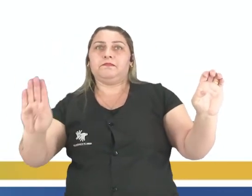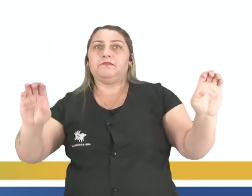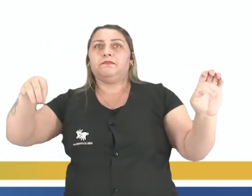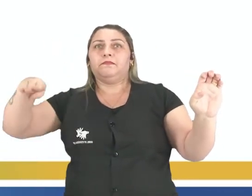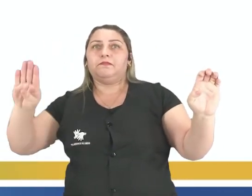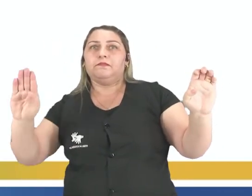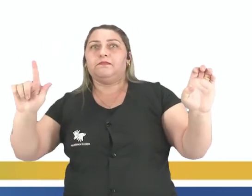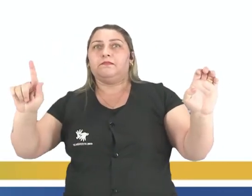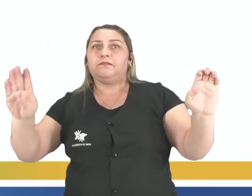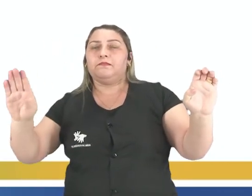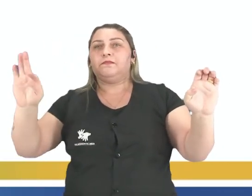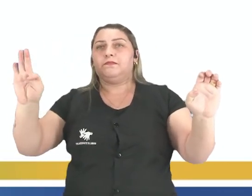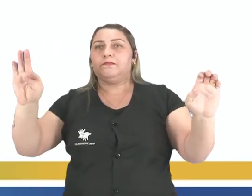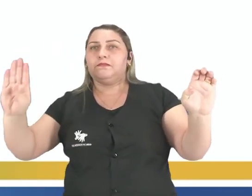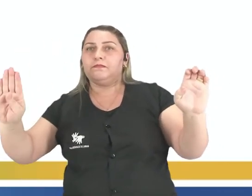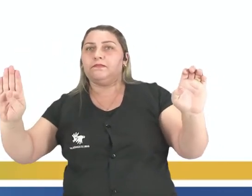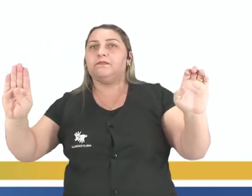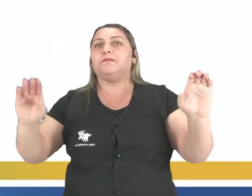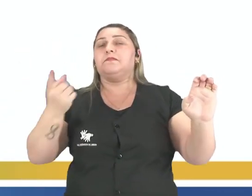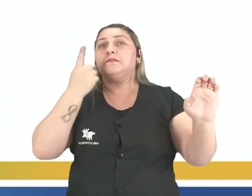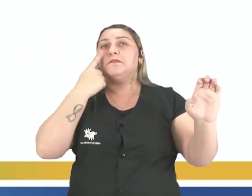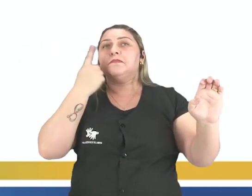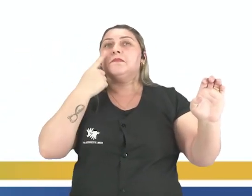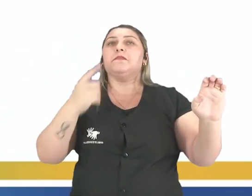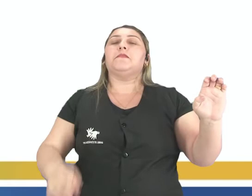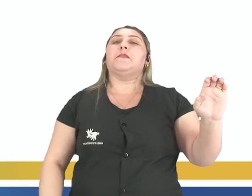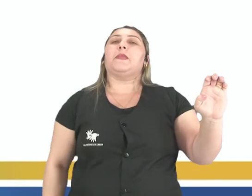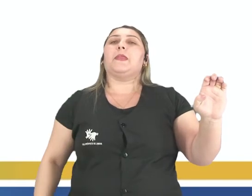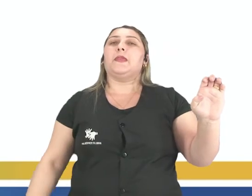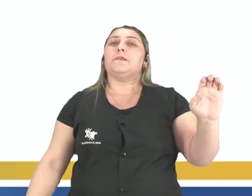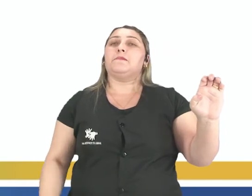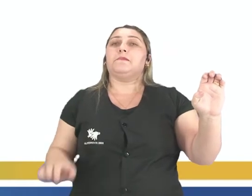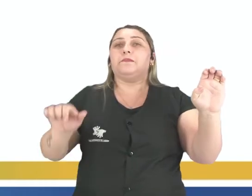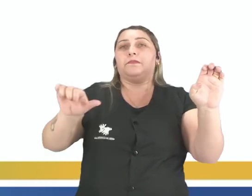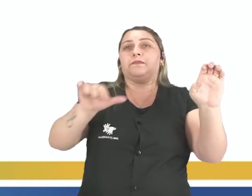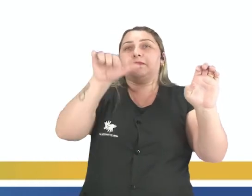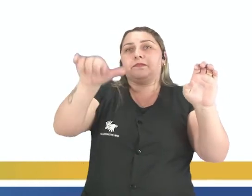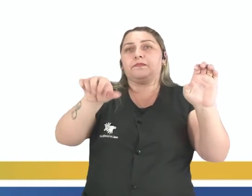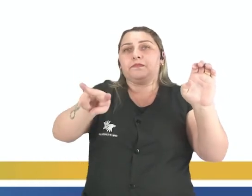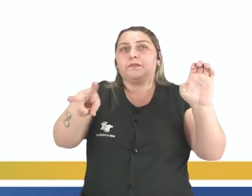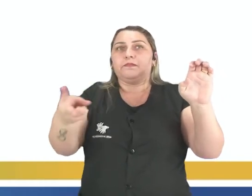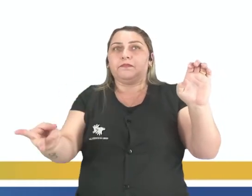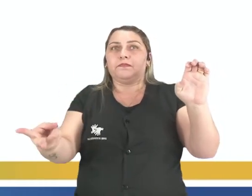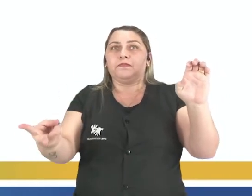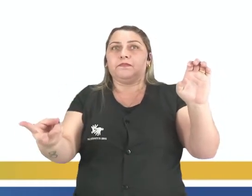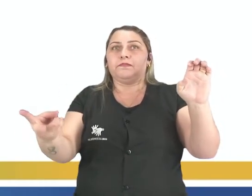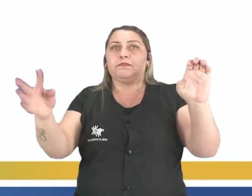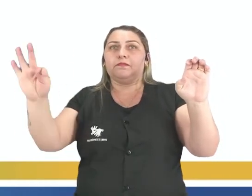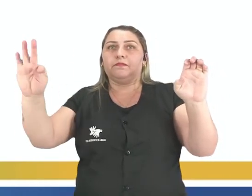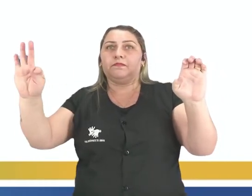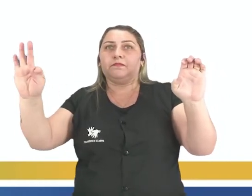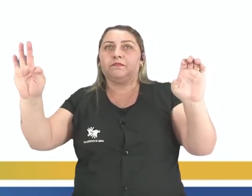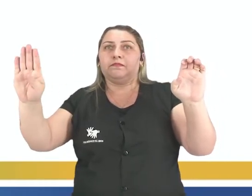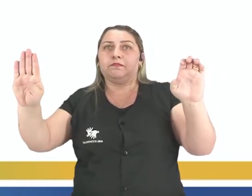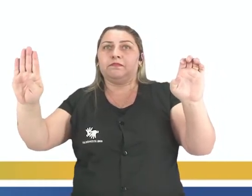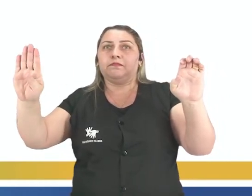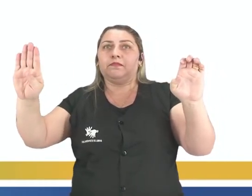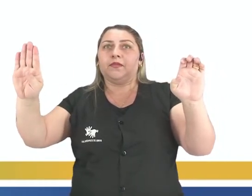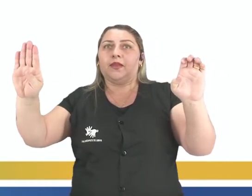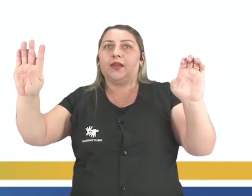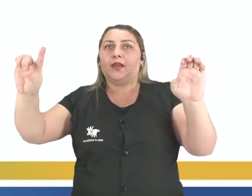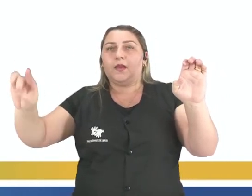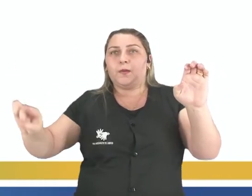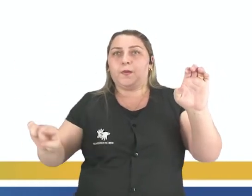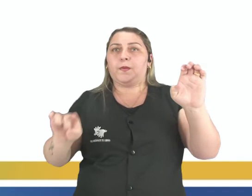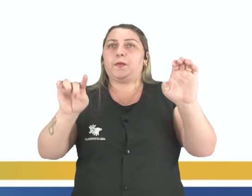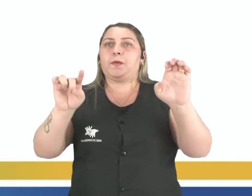megabyte, gigabyte e terabyte. Veja bem, para eu converter de terabyte para gigabyte, eu multiplico o